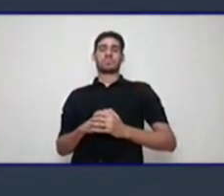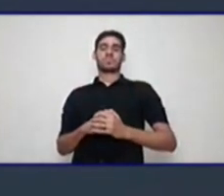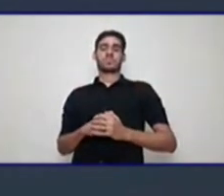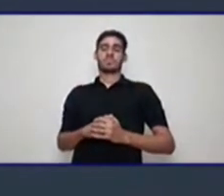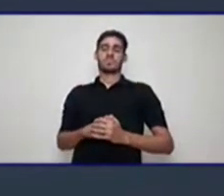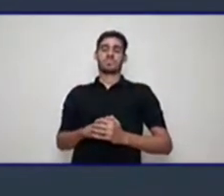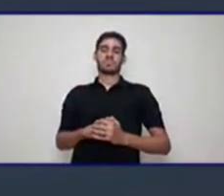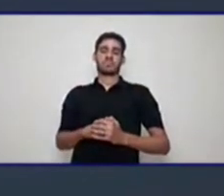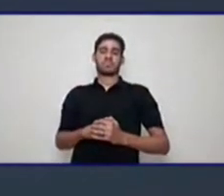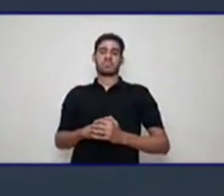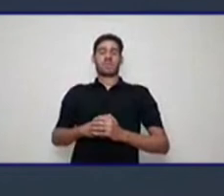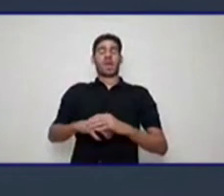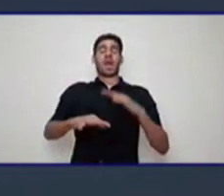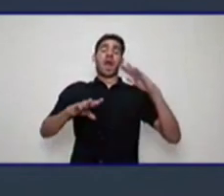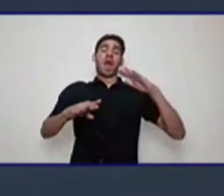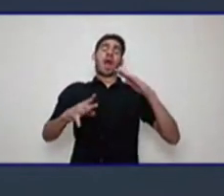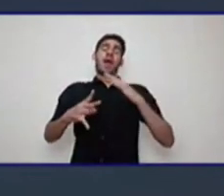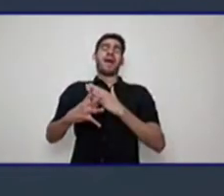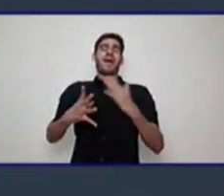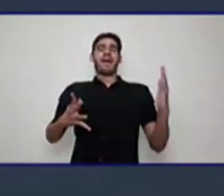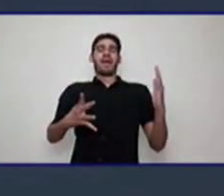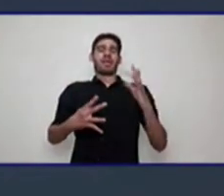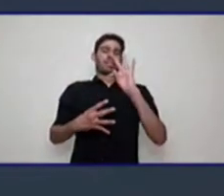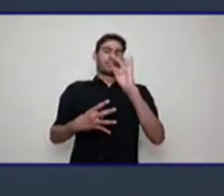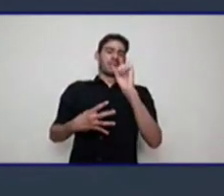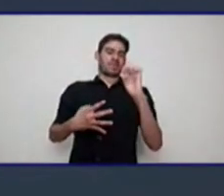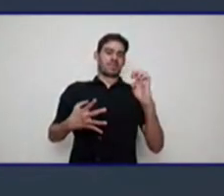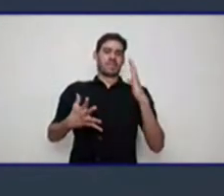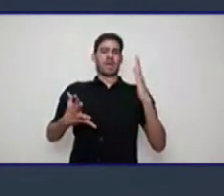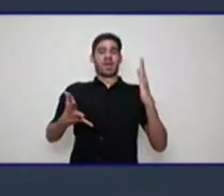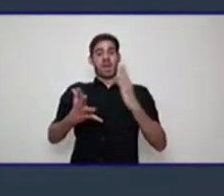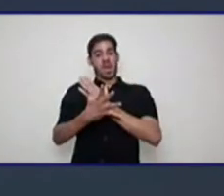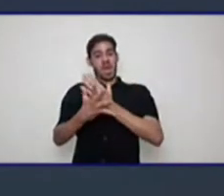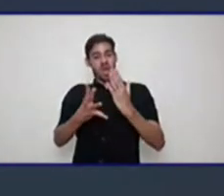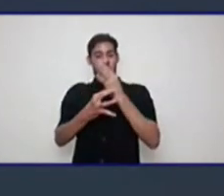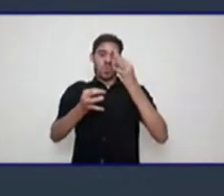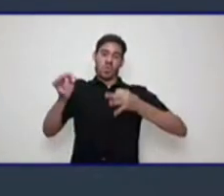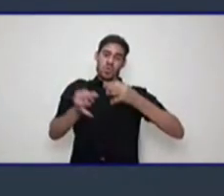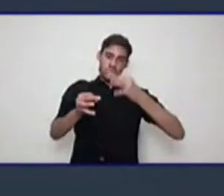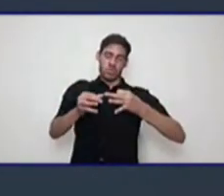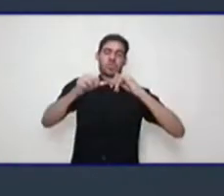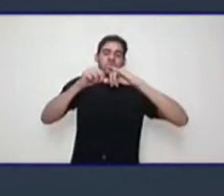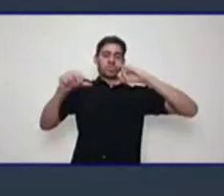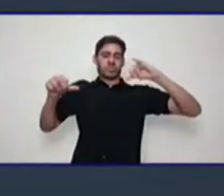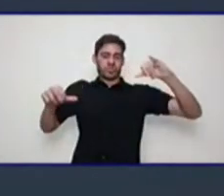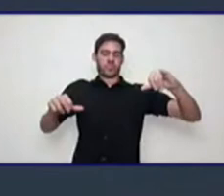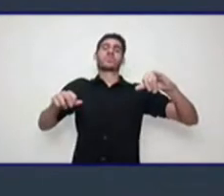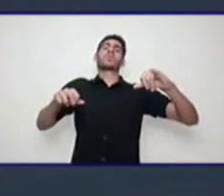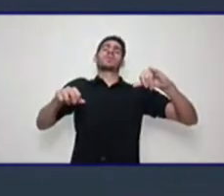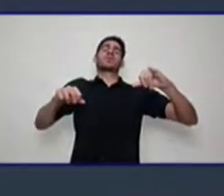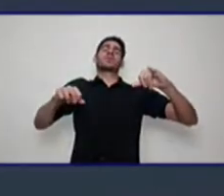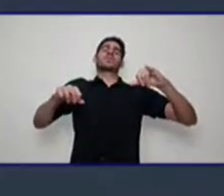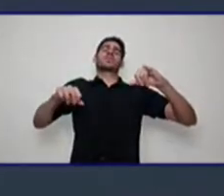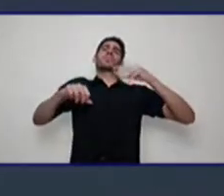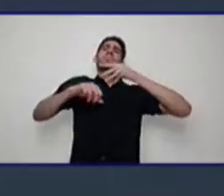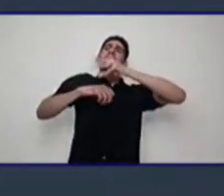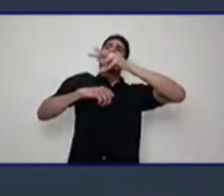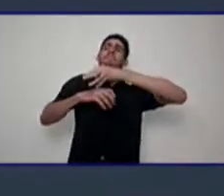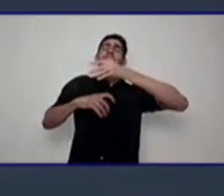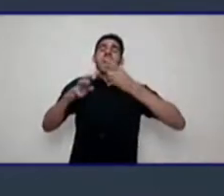Embora alguns julgados do TSE tenham reconhecido que a divulgação de publicação antes do